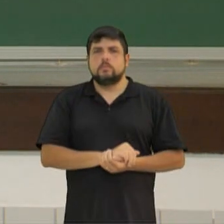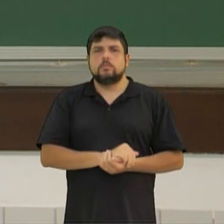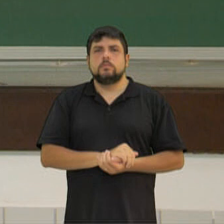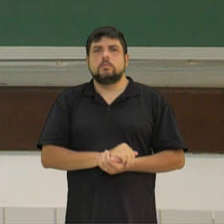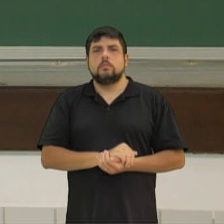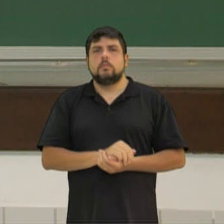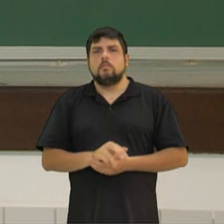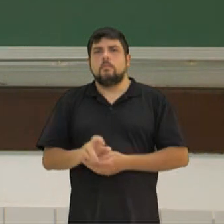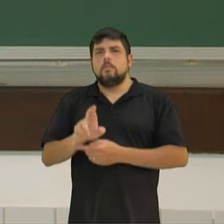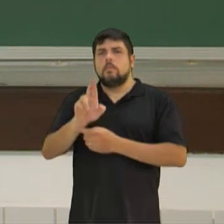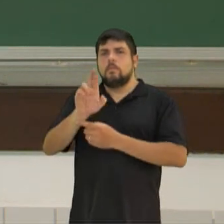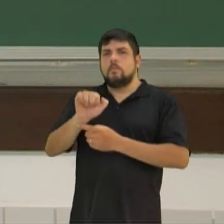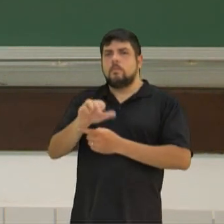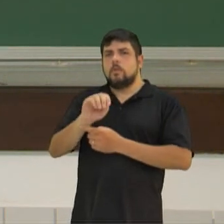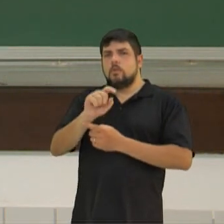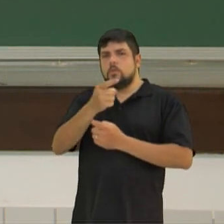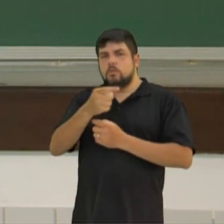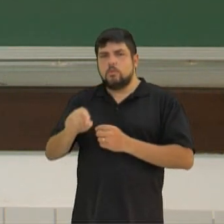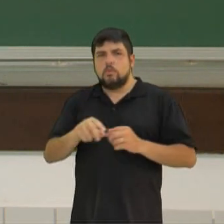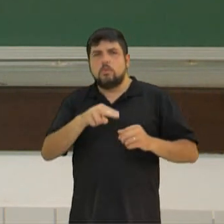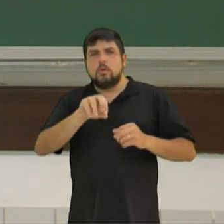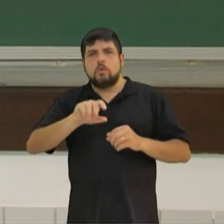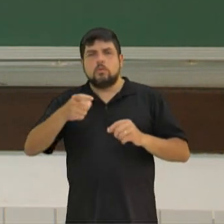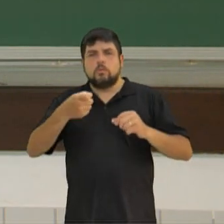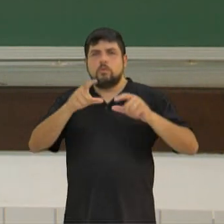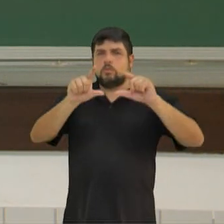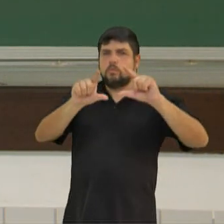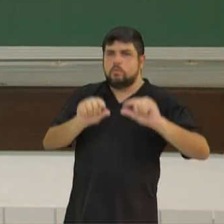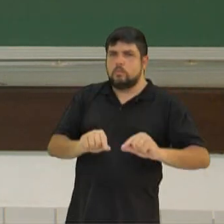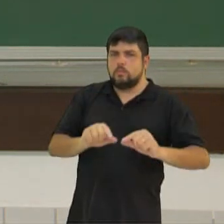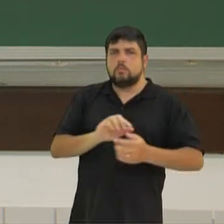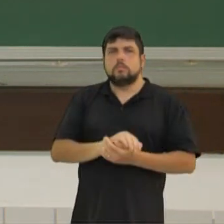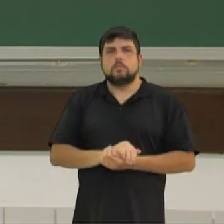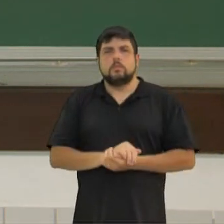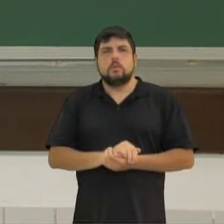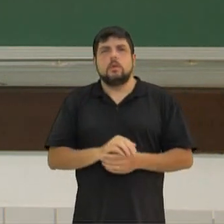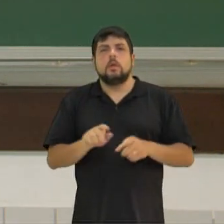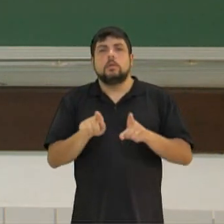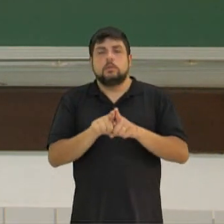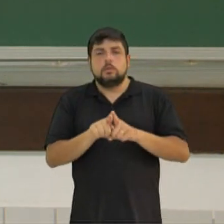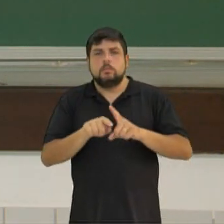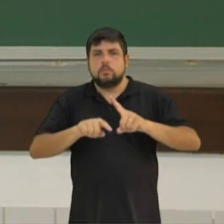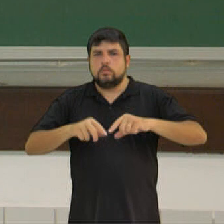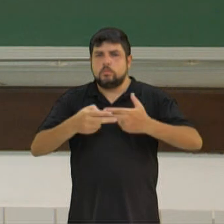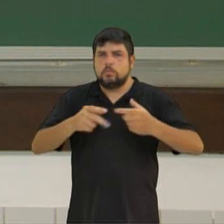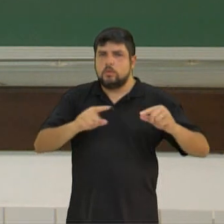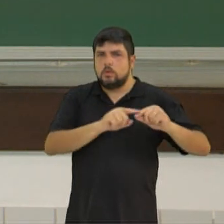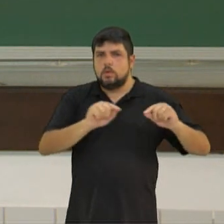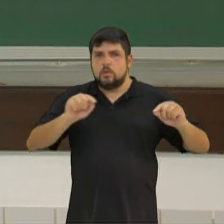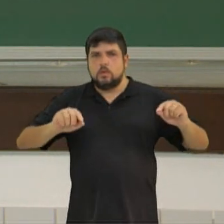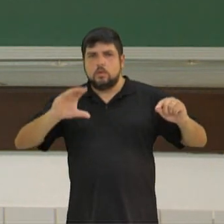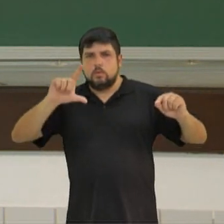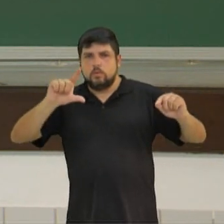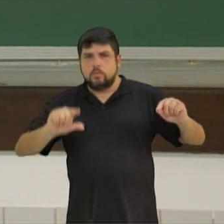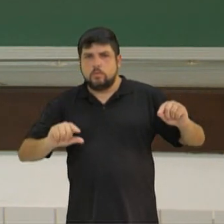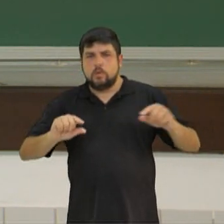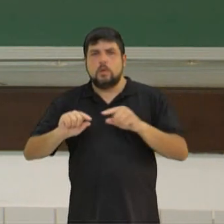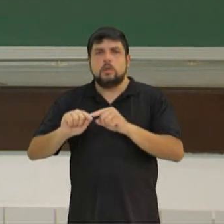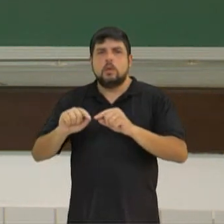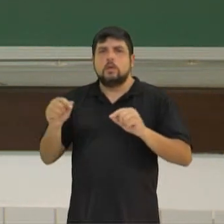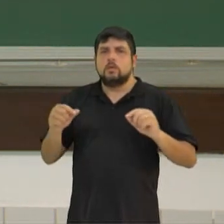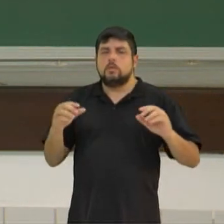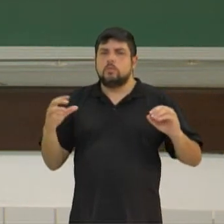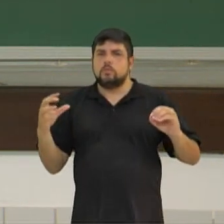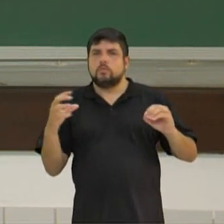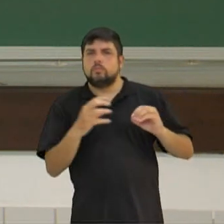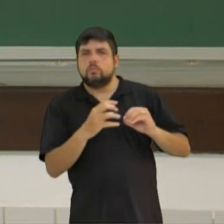Redução, ganha elétrons, NOx diminui, agente oxidante. Aquele componente que sofre a redução, ele é o agente